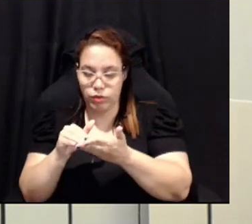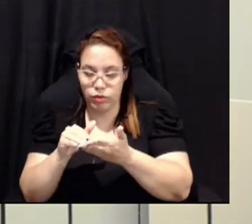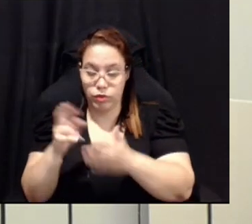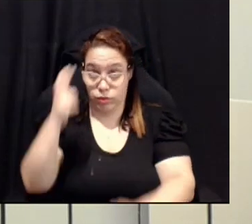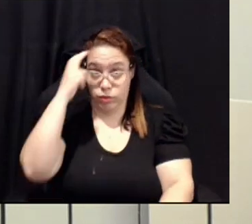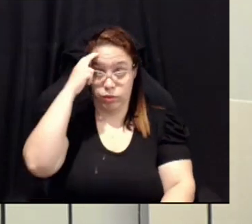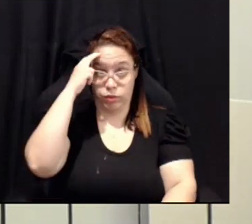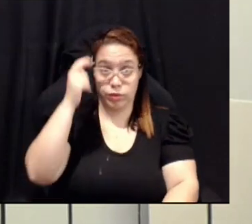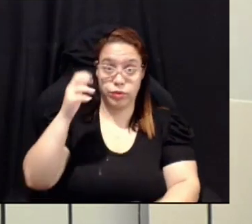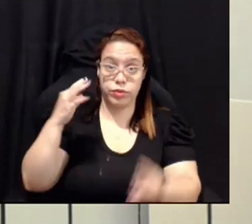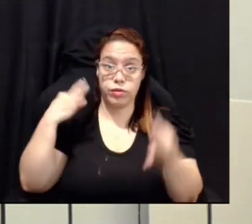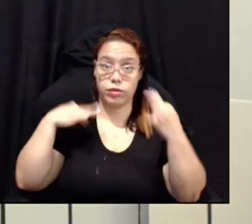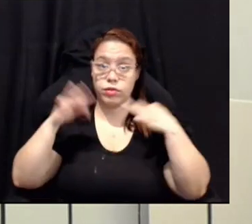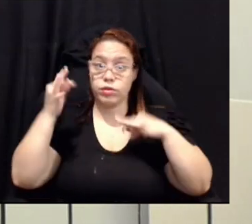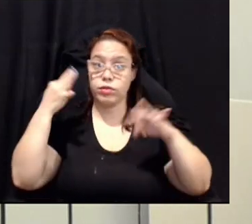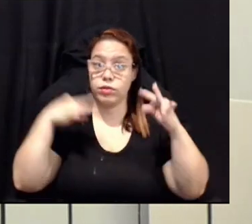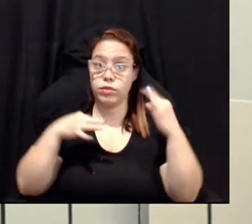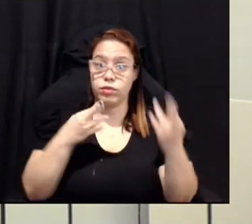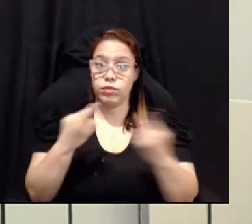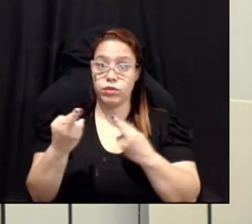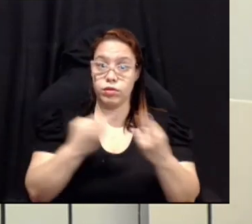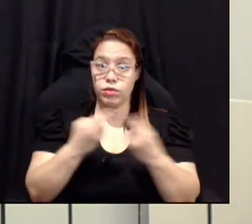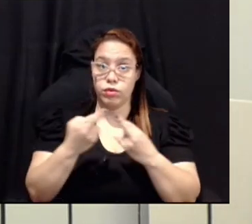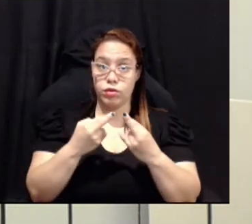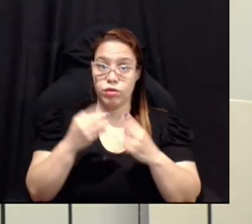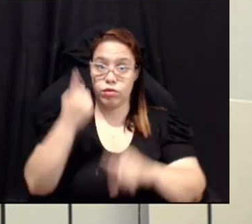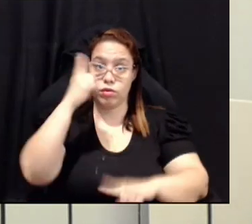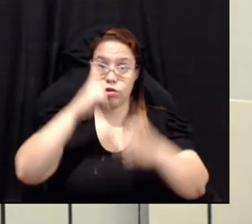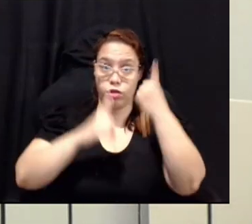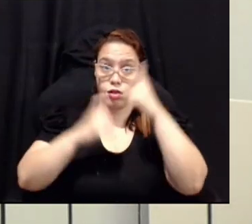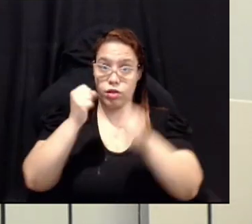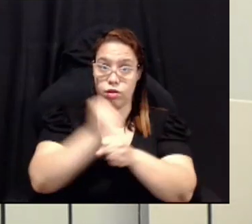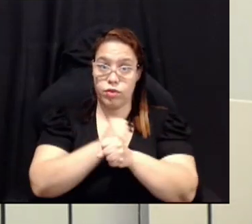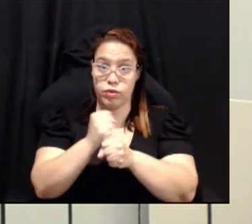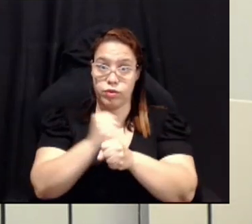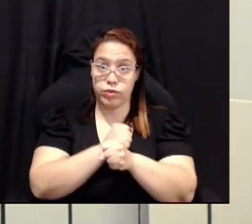Turismo em relação ao Carnaval deste ano aqui em Campinas.